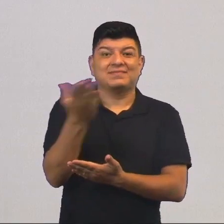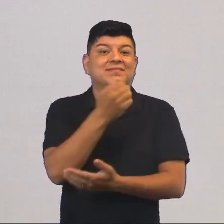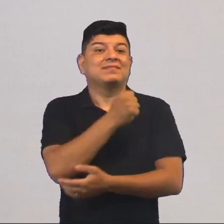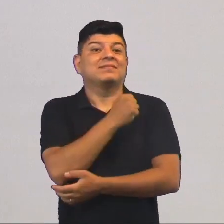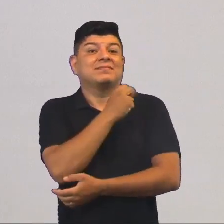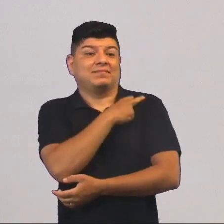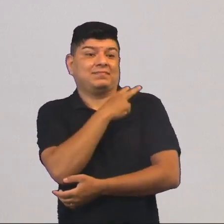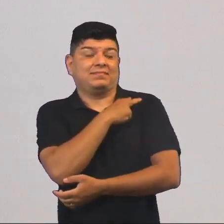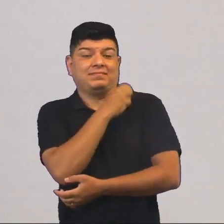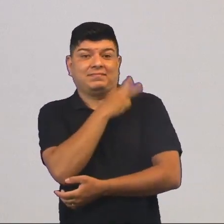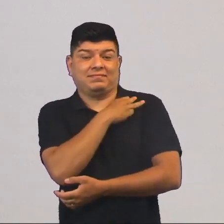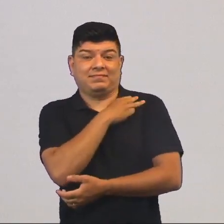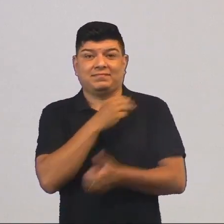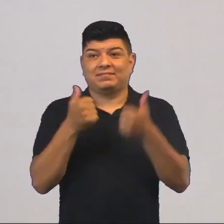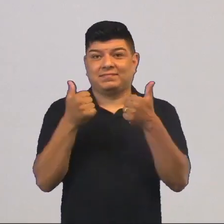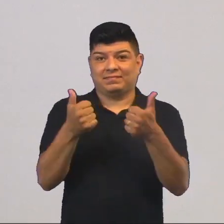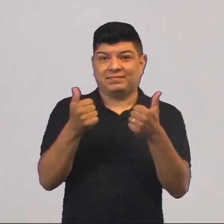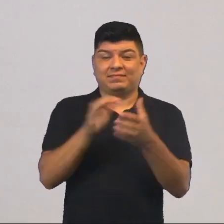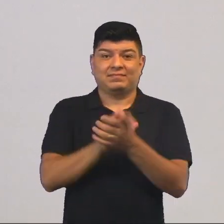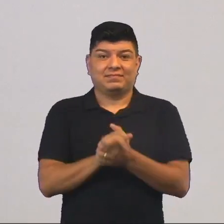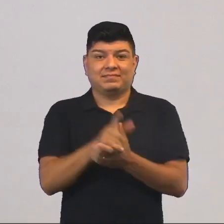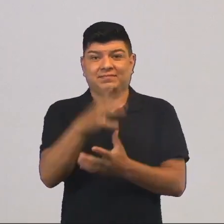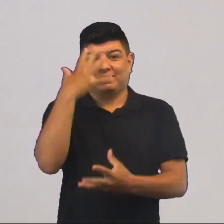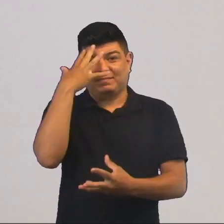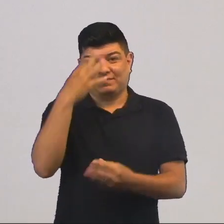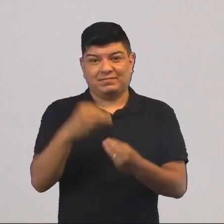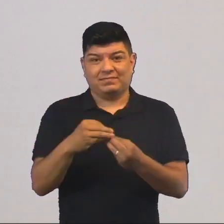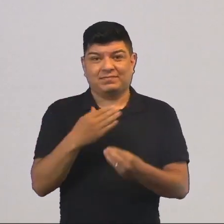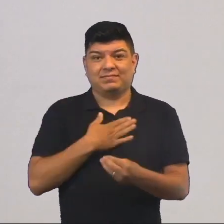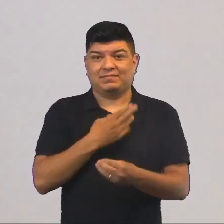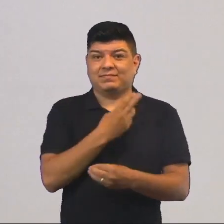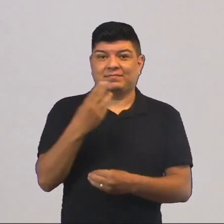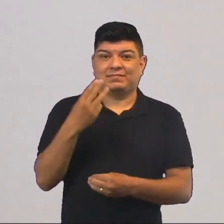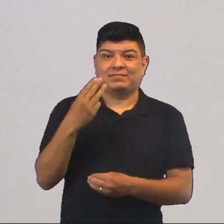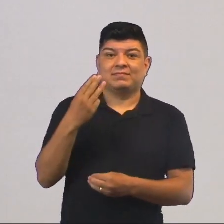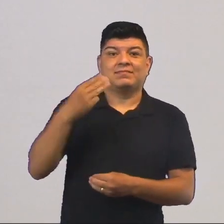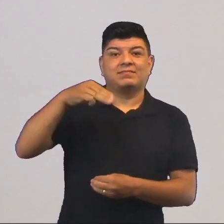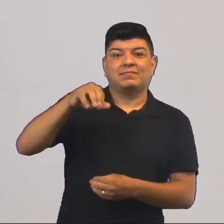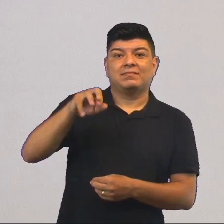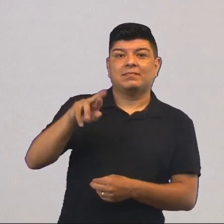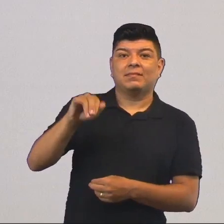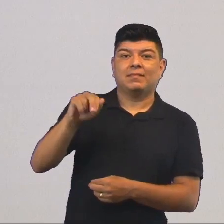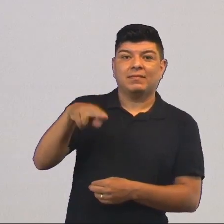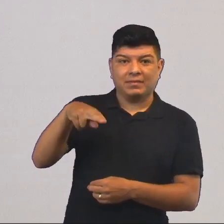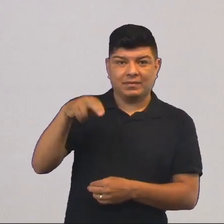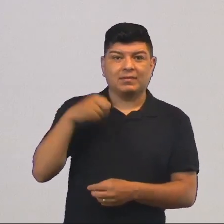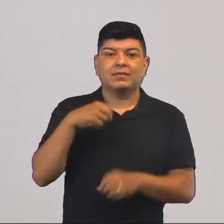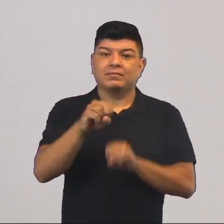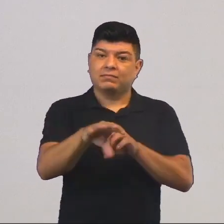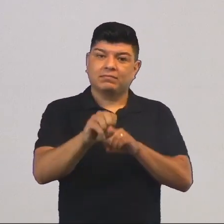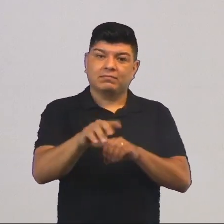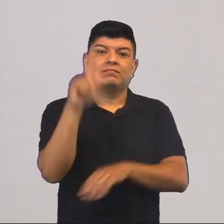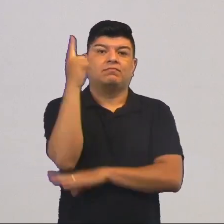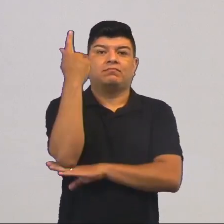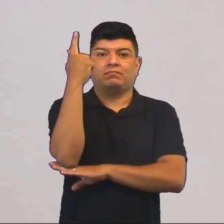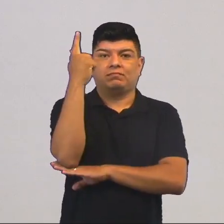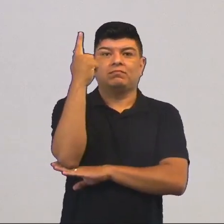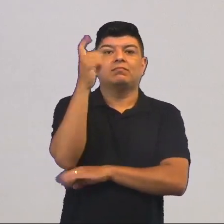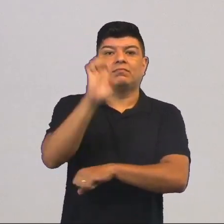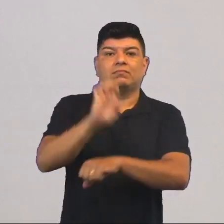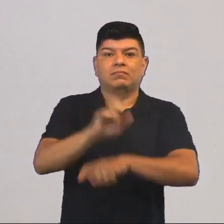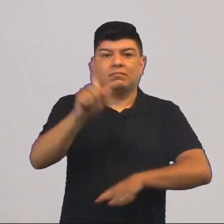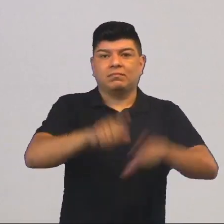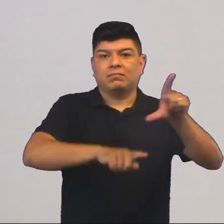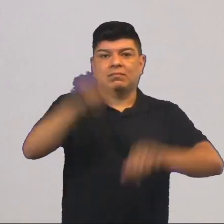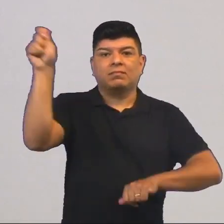segunda série do ensino médio. Como vocês já sabem, eu sou a professora Miriam Lira e ministro aula de Geografia na rede estadual do